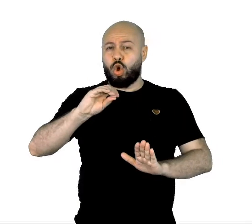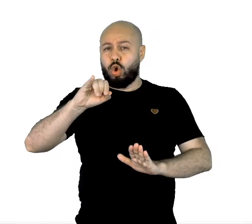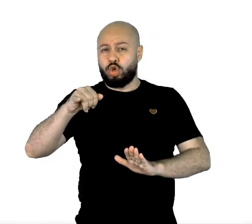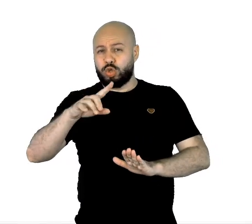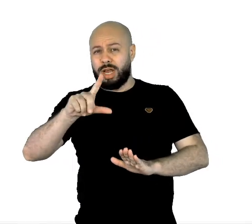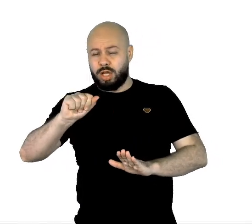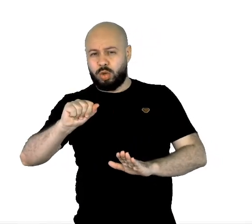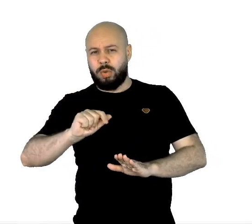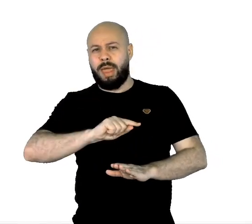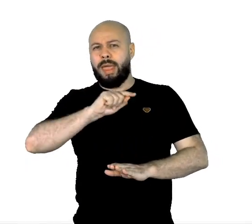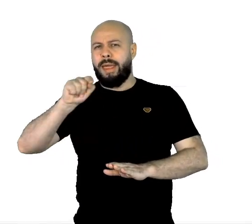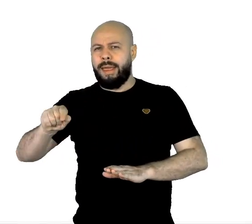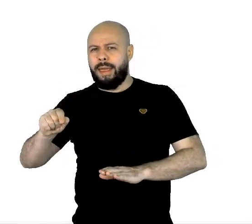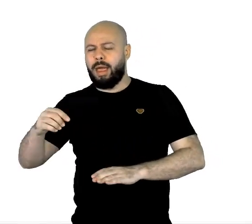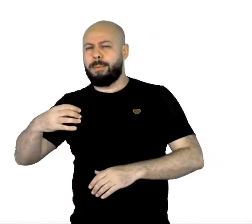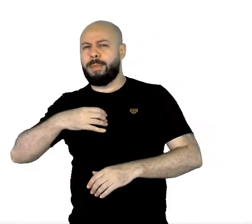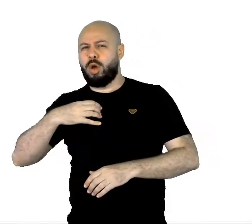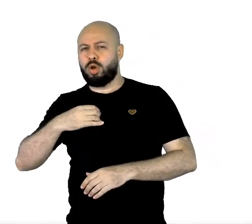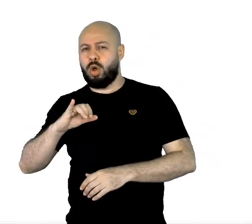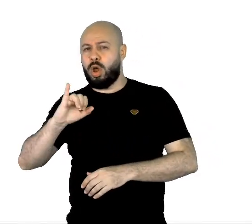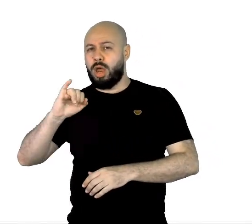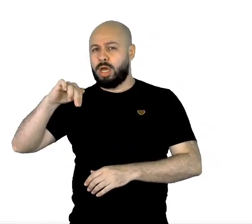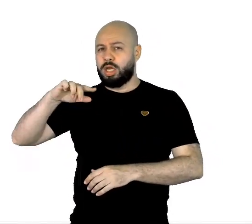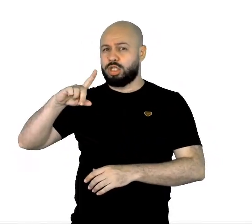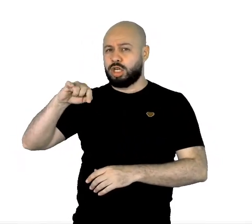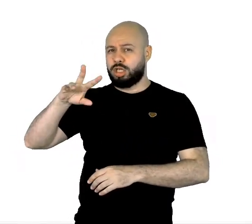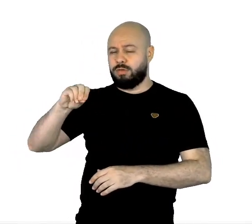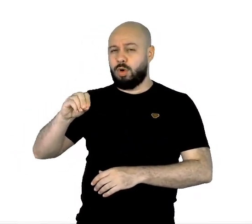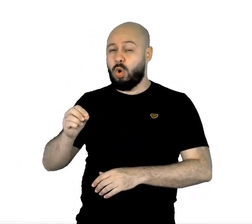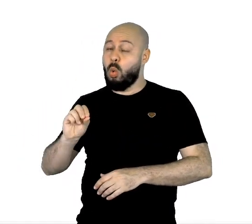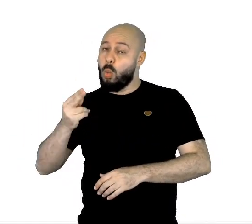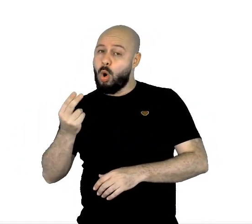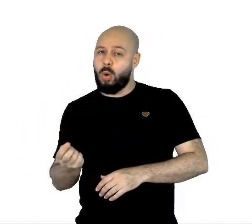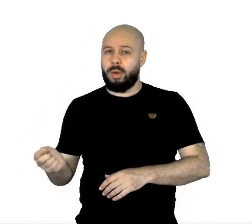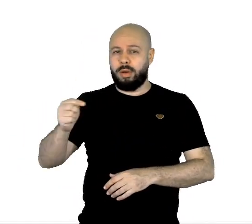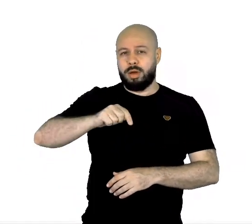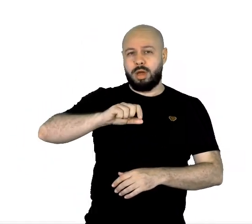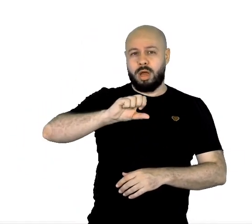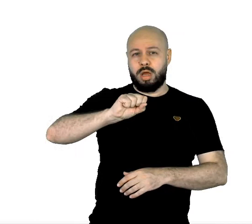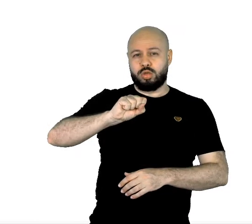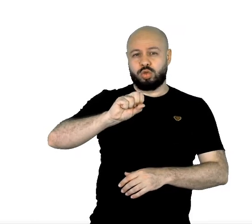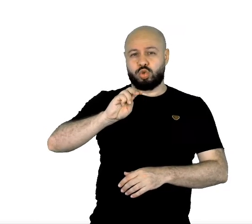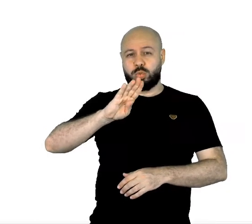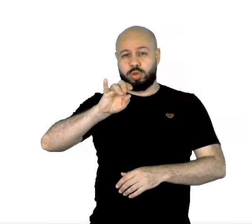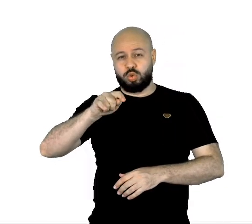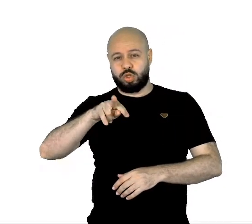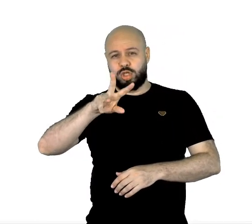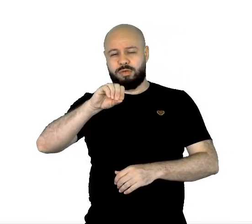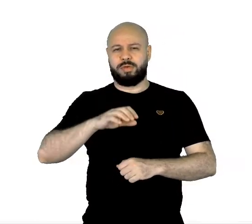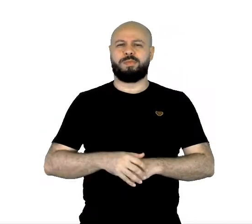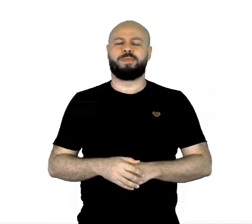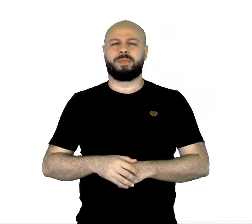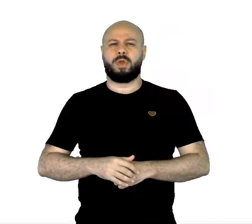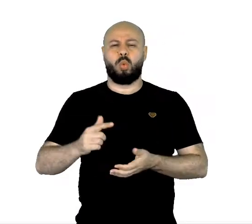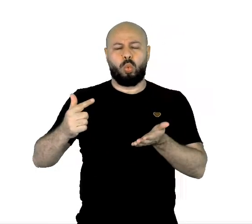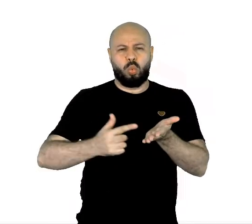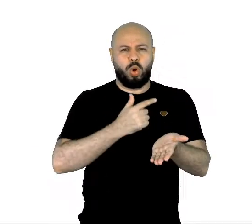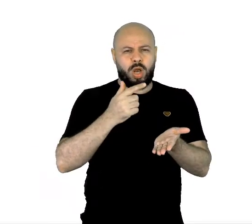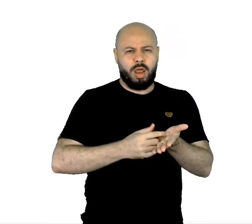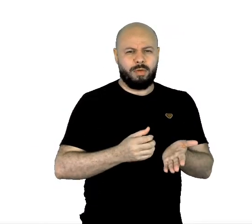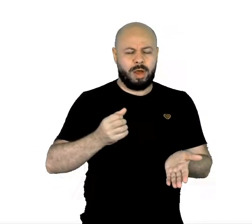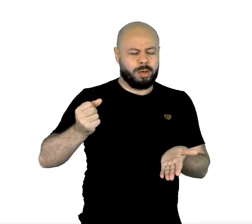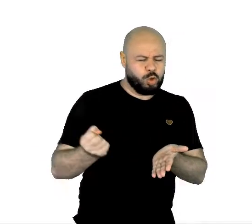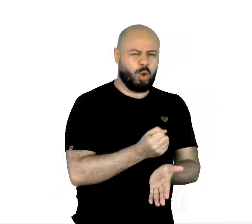indicativo ou presente do modo subjuntivo. O livro A Droga do Amor, de Pedro Bandeira, é o